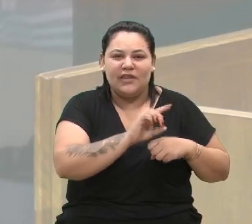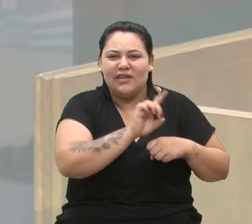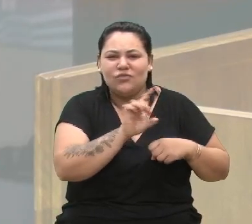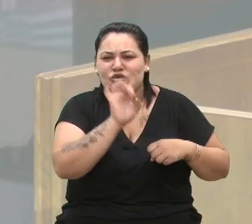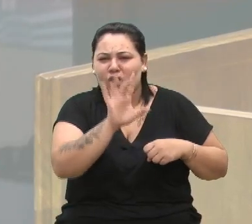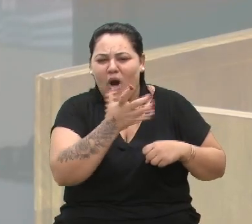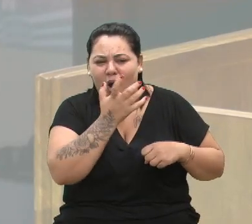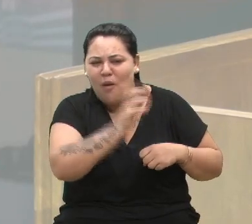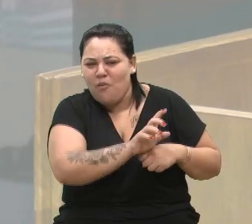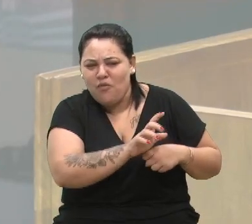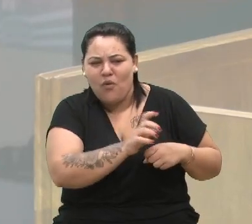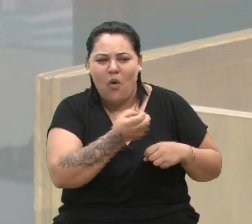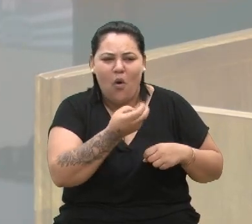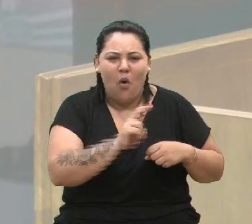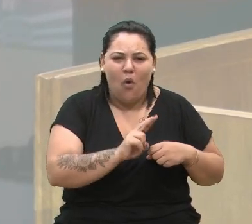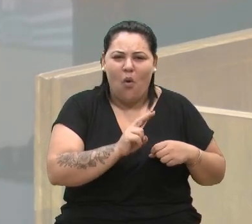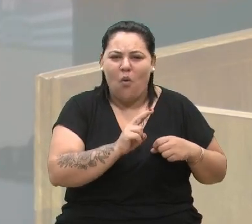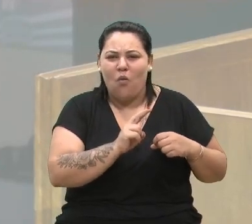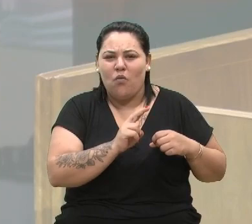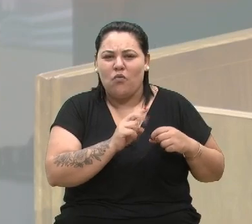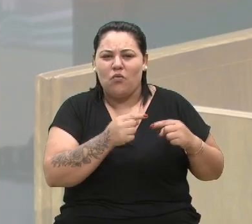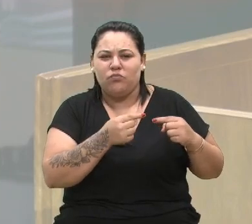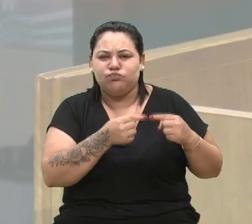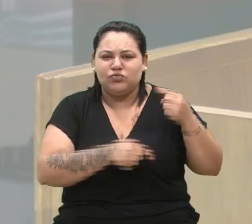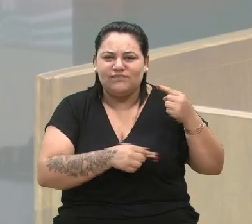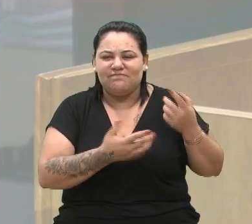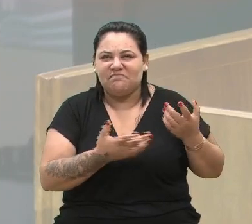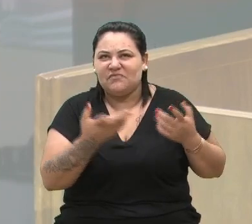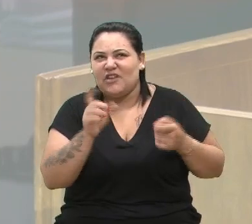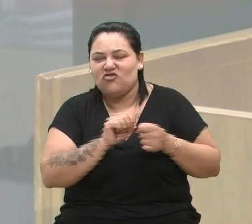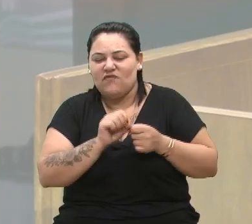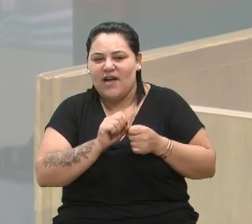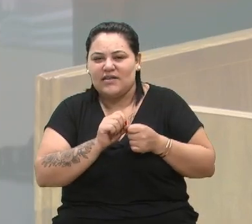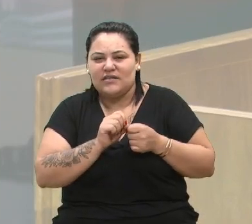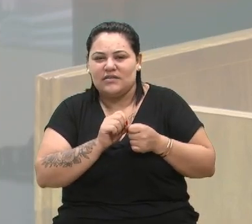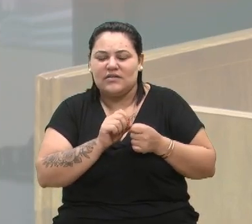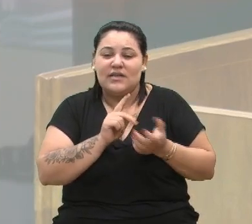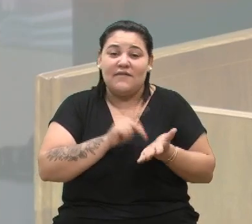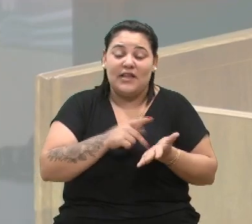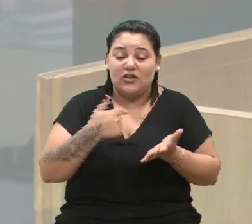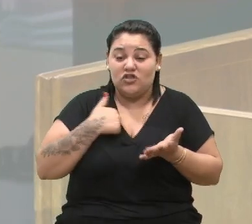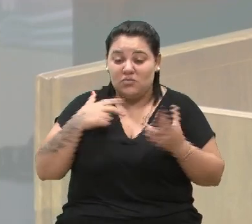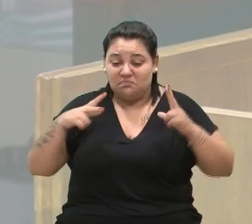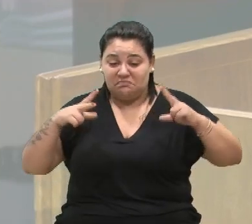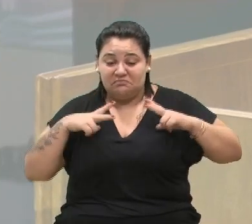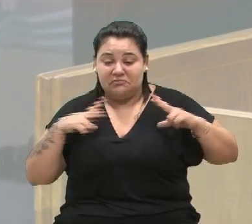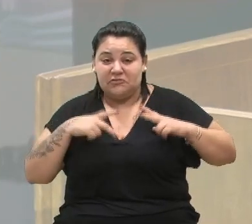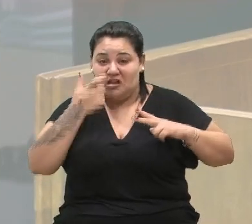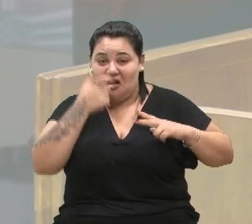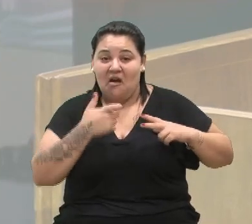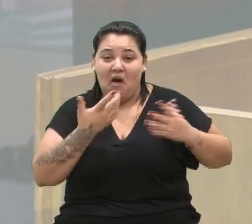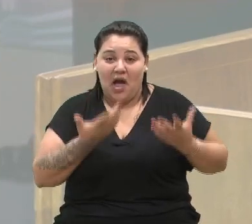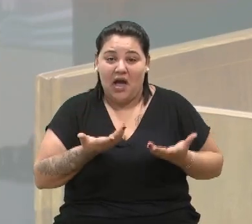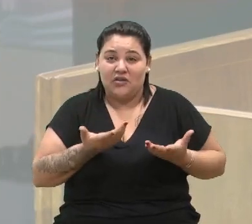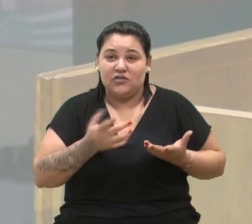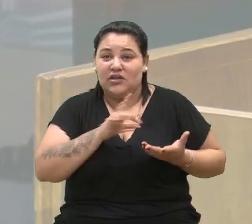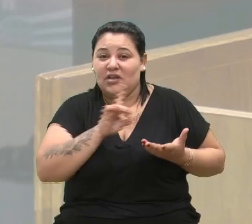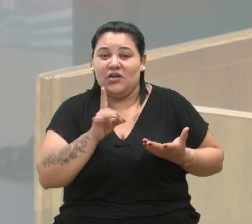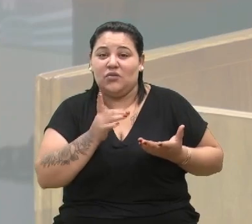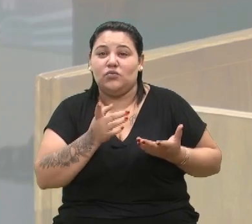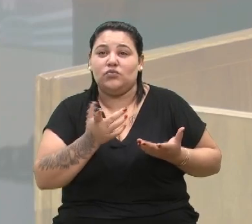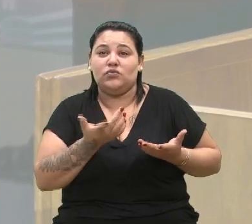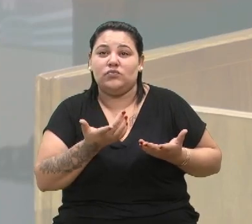de contrariedade, que a gente tem feito muitas vezes. Eu, particularmente, não sou daquelas que